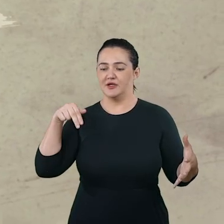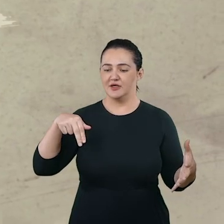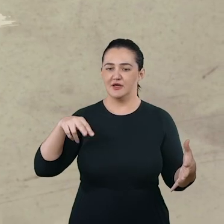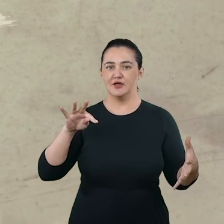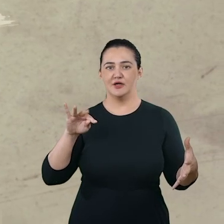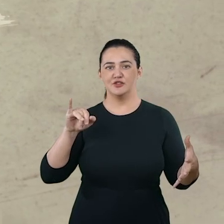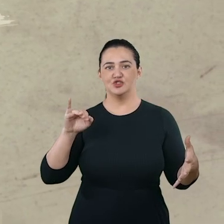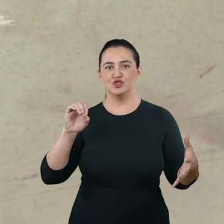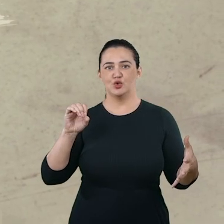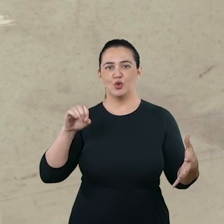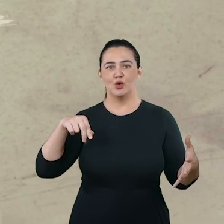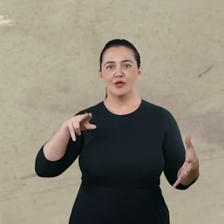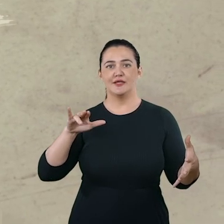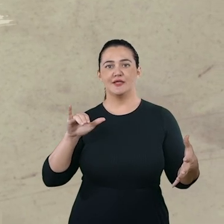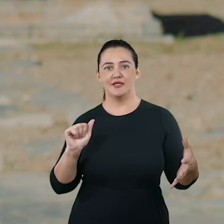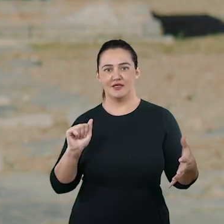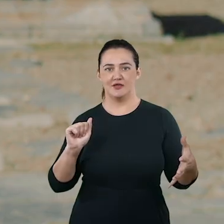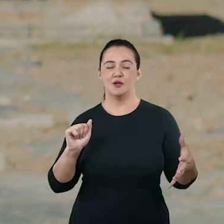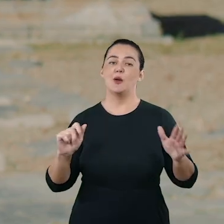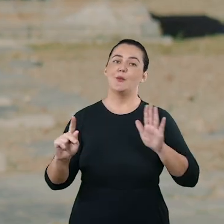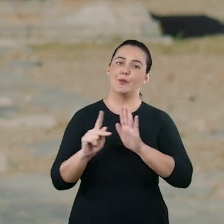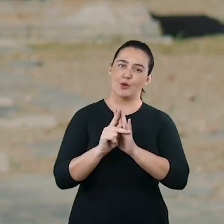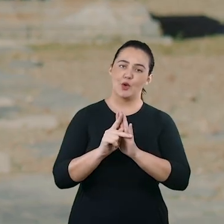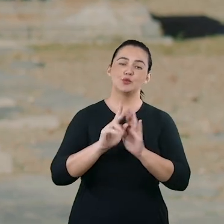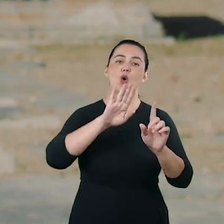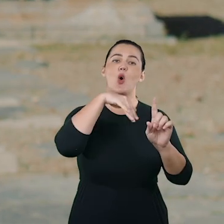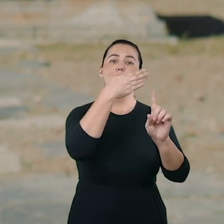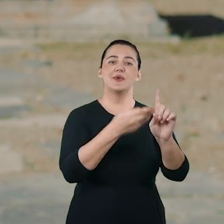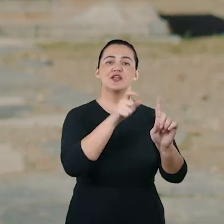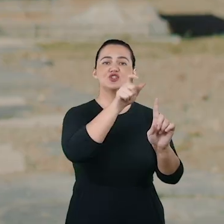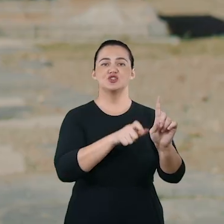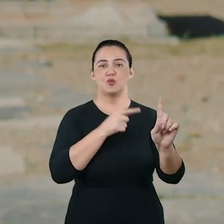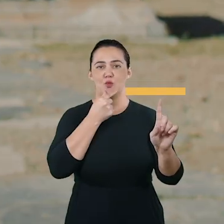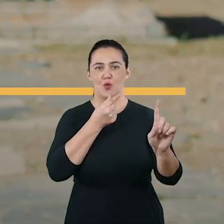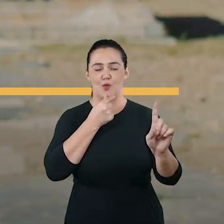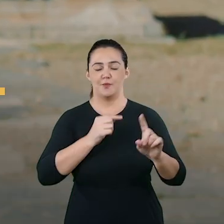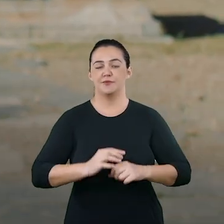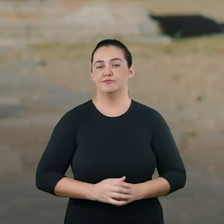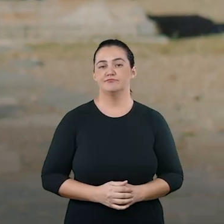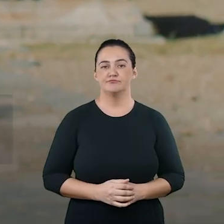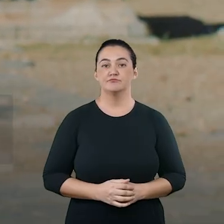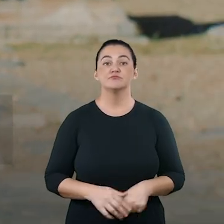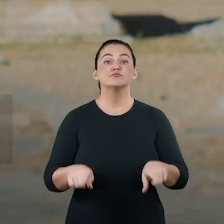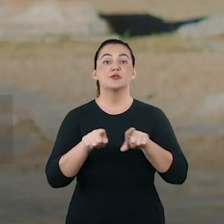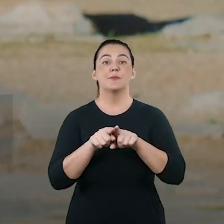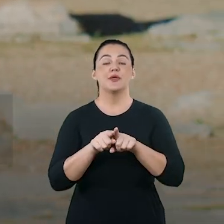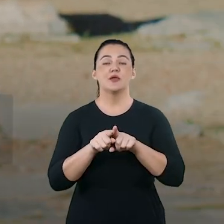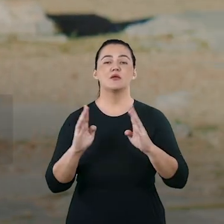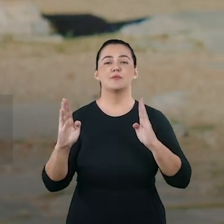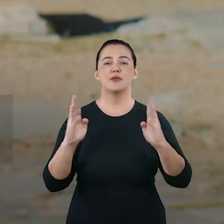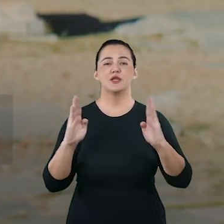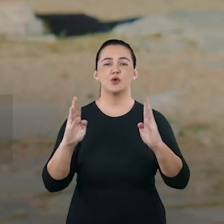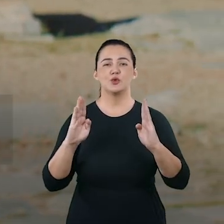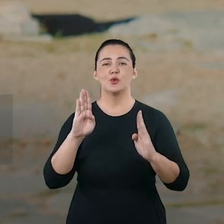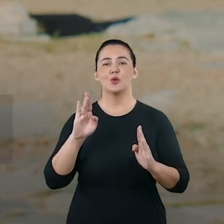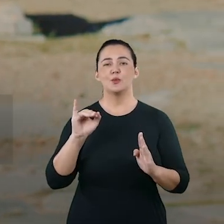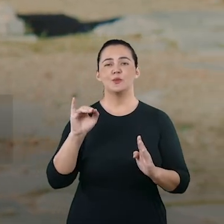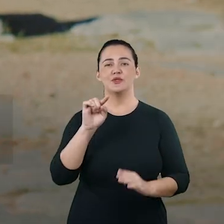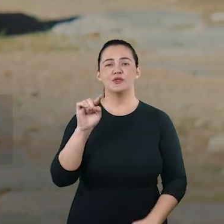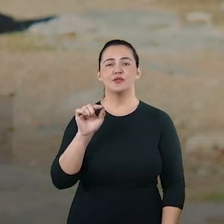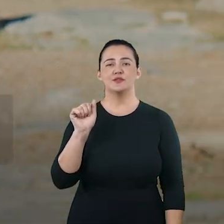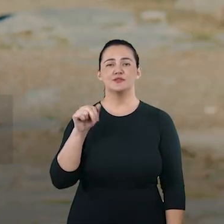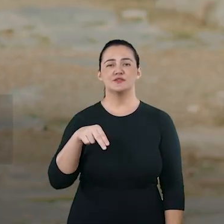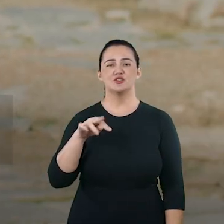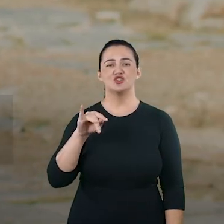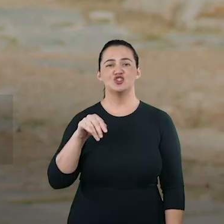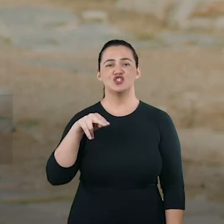em homenagem a Antíoco. Além disso, nós temos até na época bizantina, que é o começo da Idade Média, estou falando do